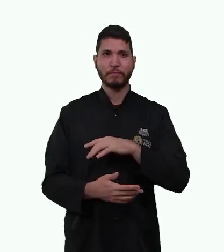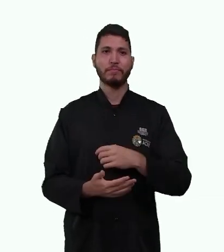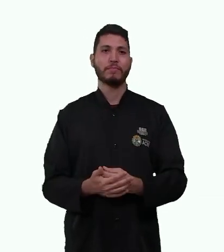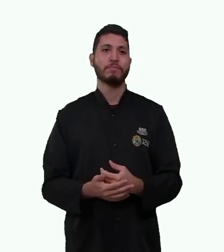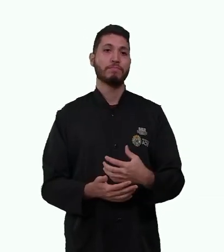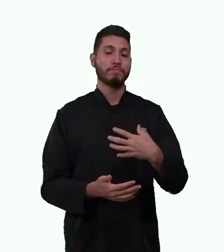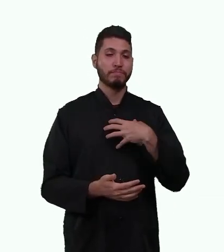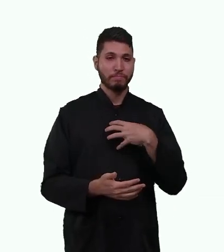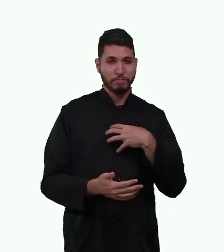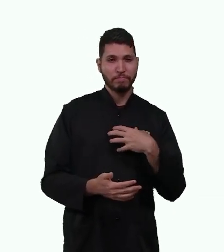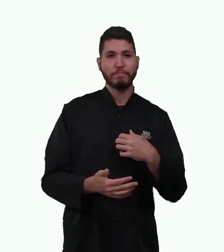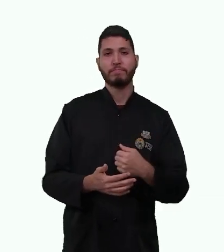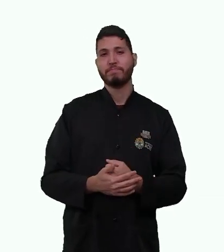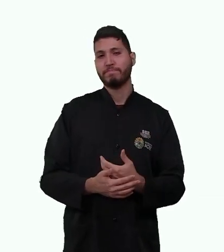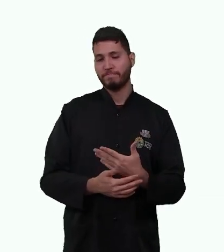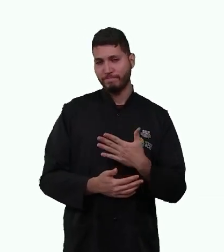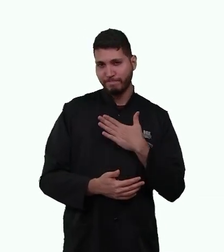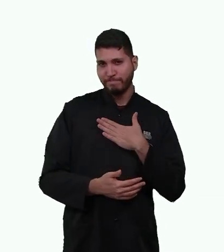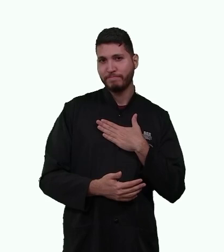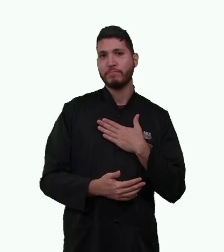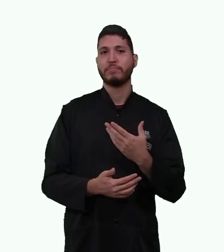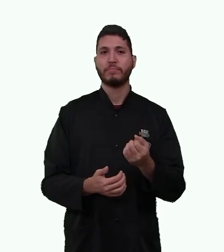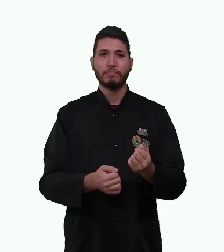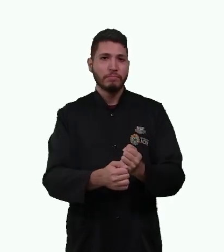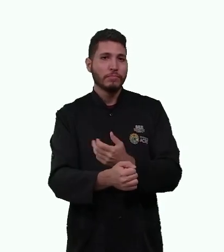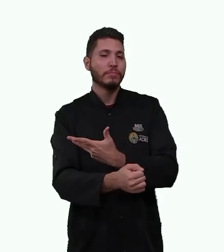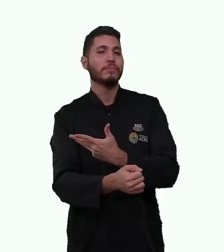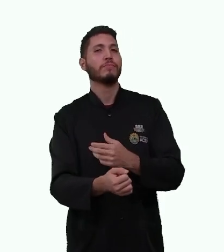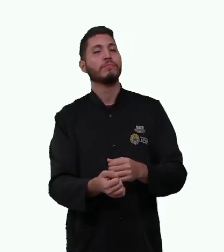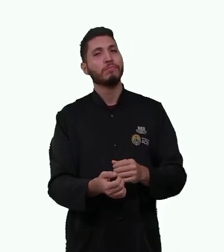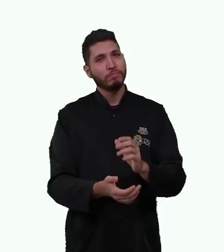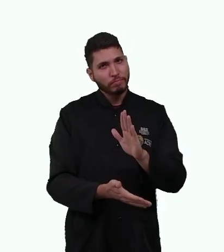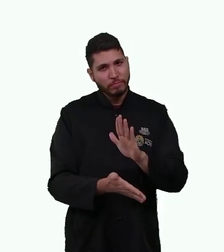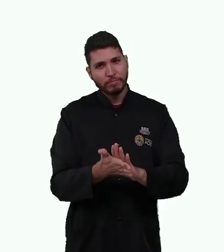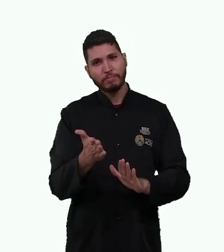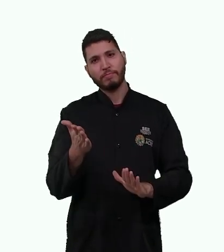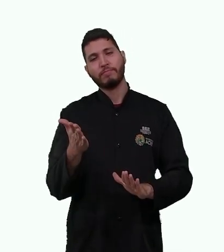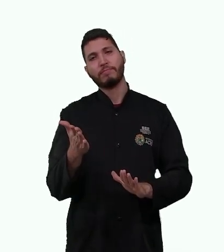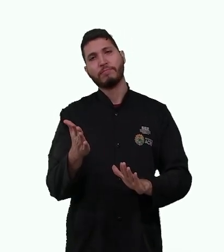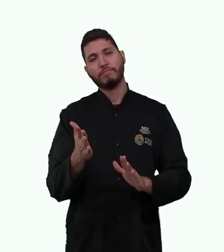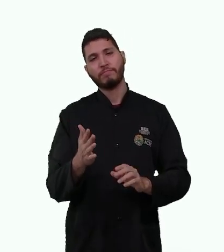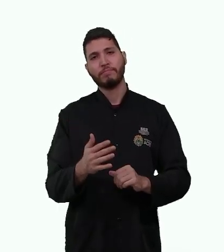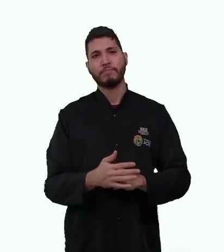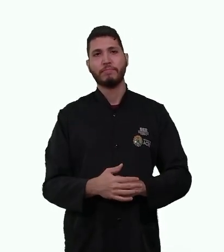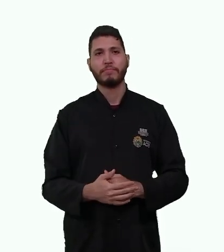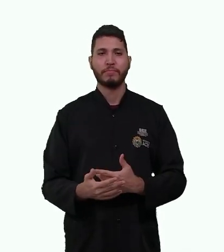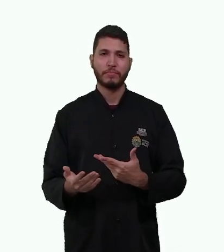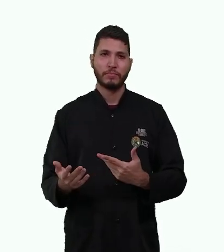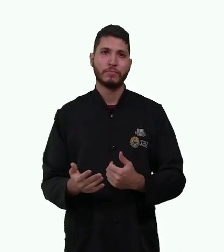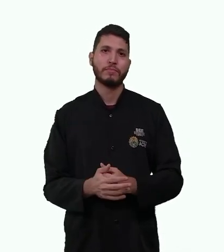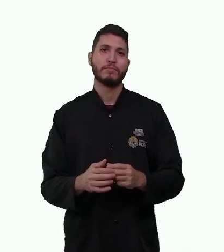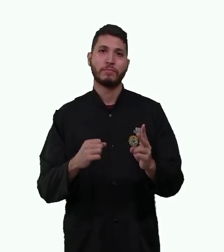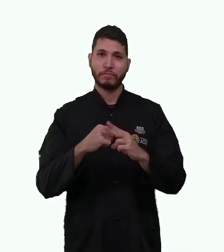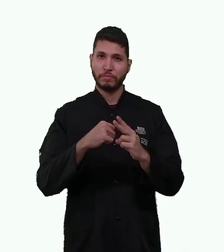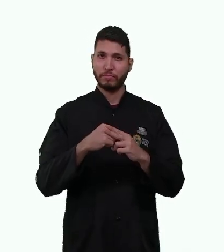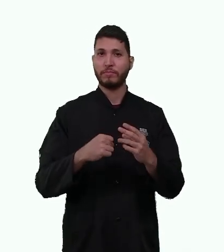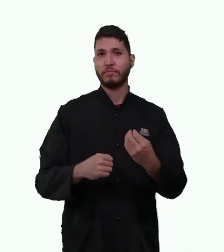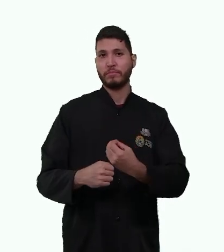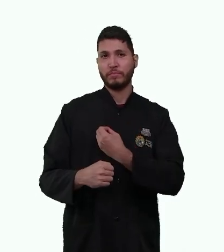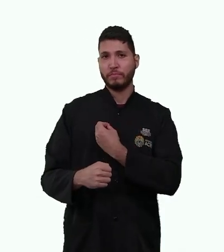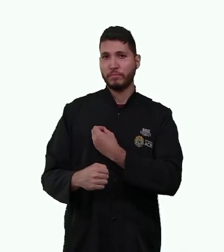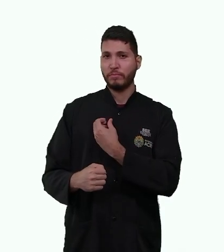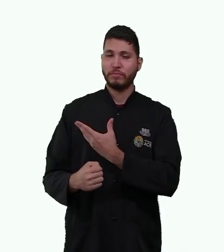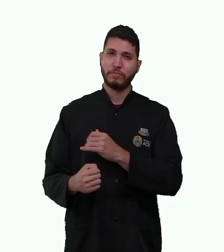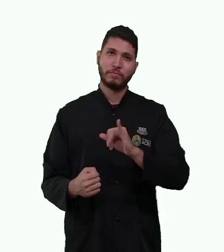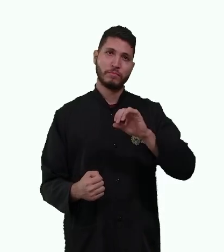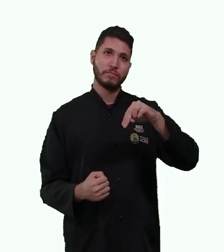siento emocionado por el viaje. Os verbos no presente do